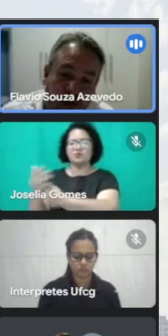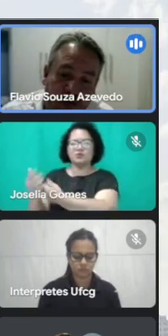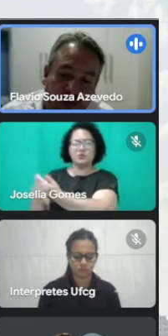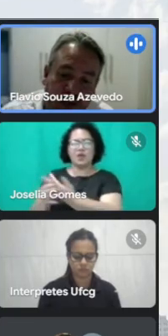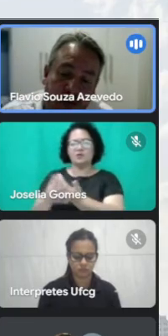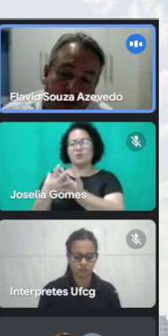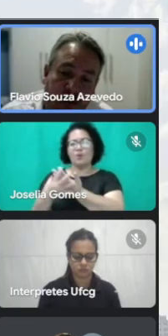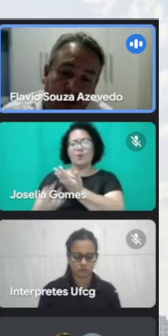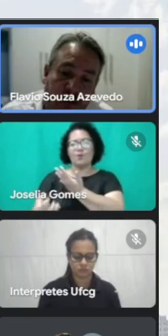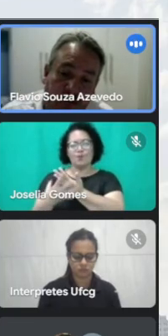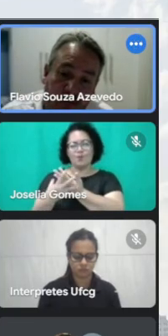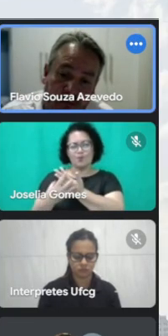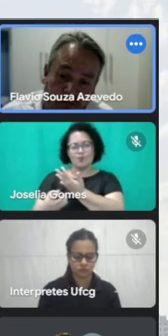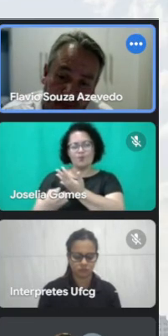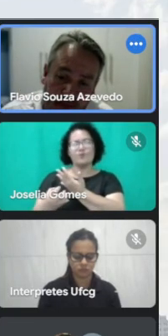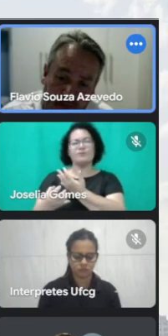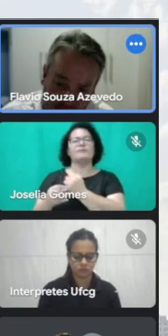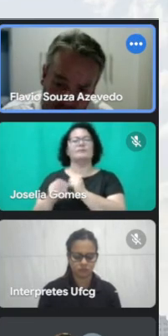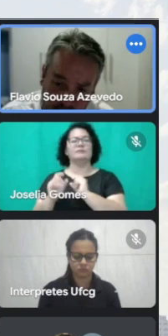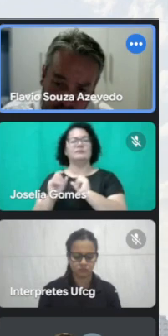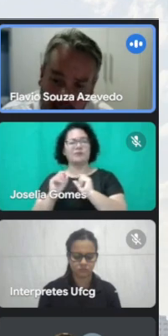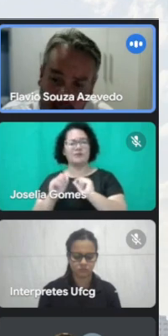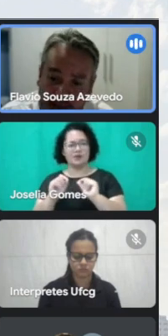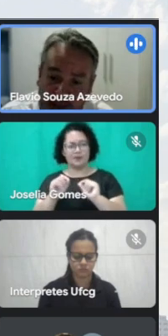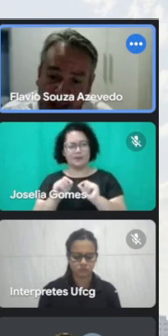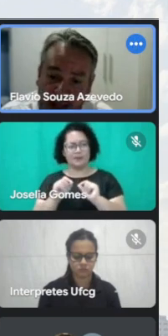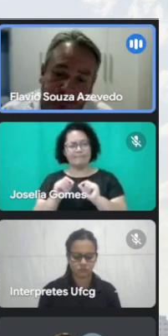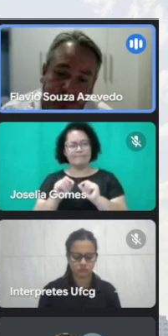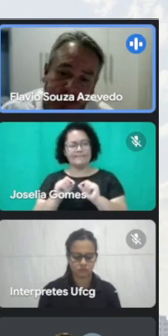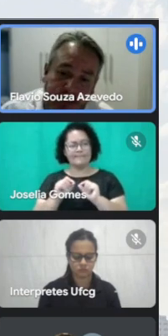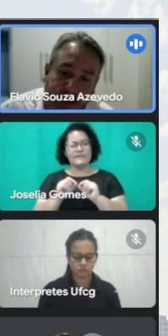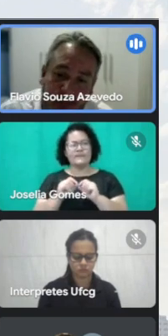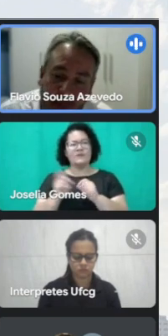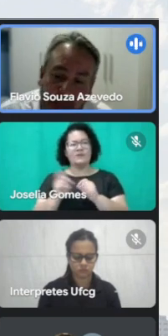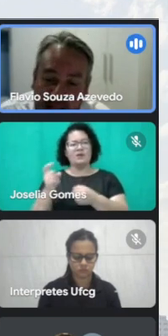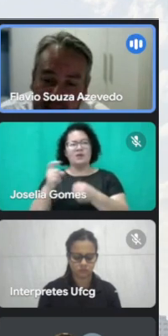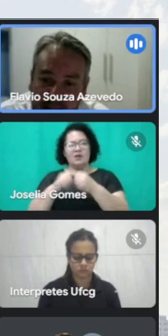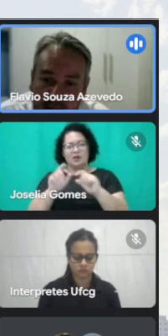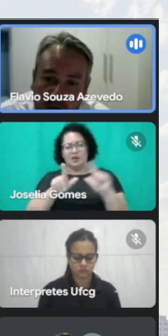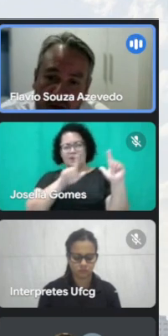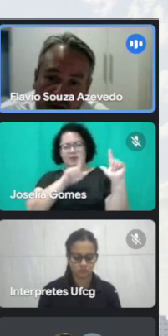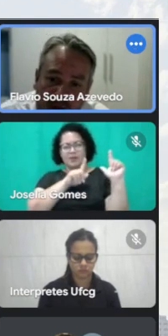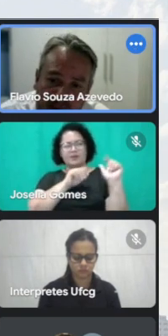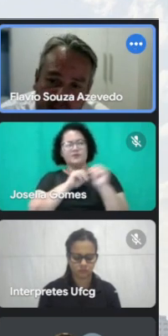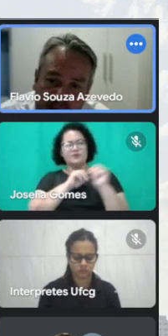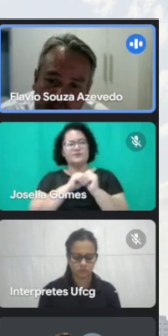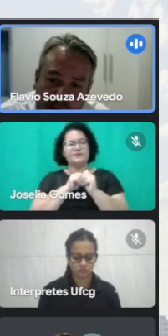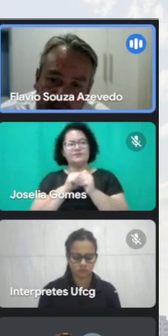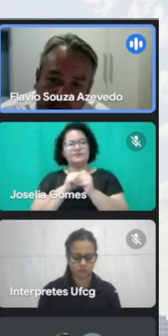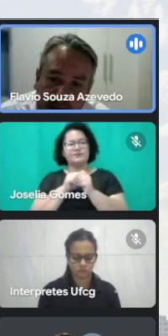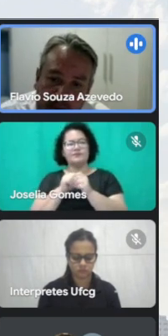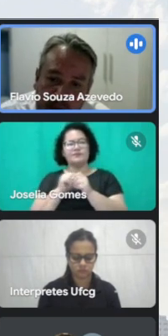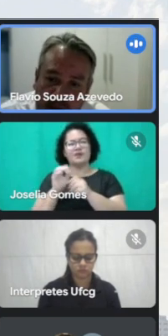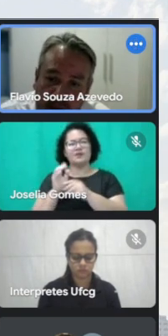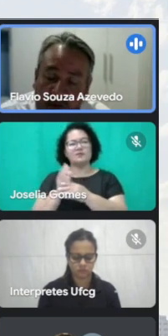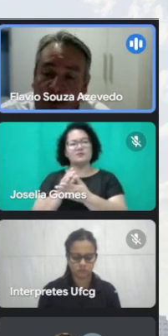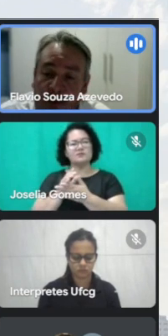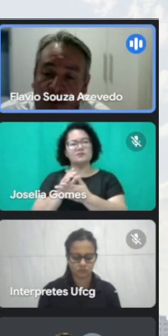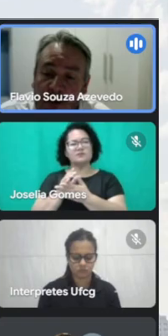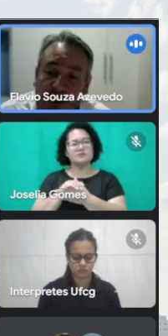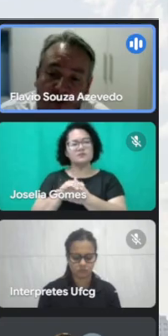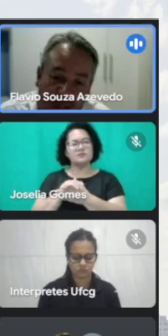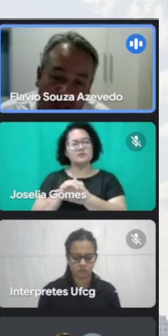dos jardins filtrantes, né? Volta aqui né, nessa parte lateral, até dá para ver aqui um